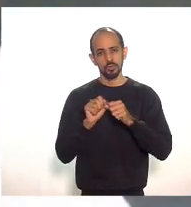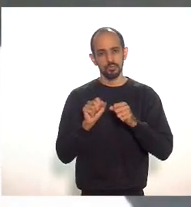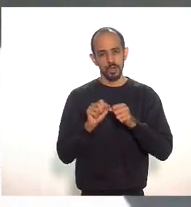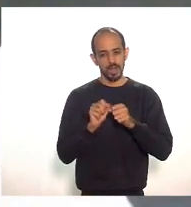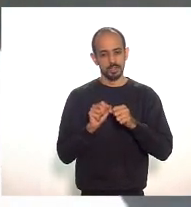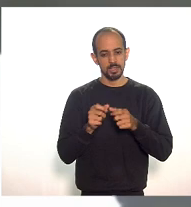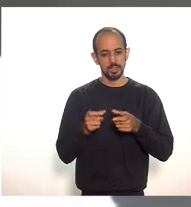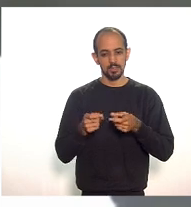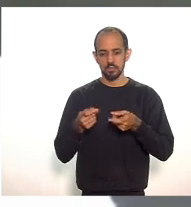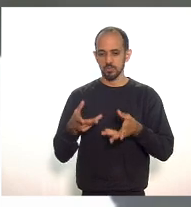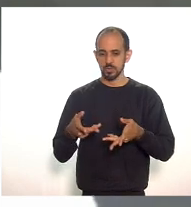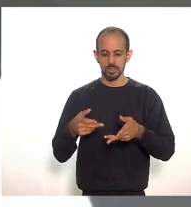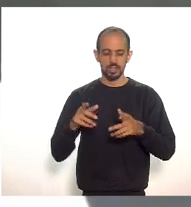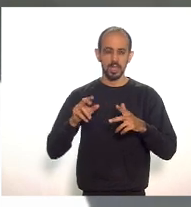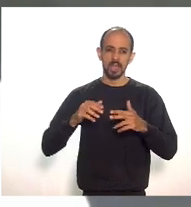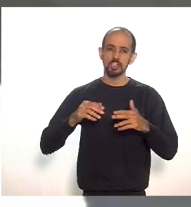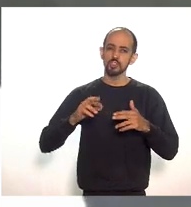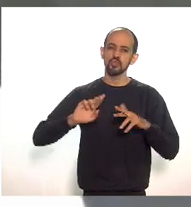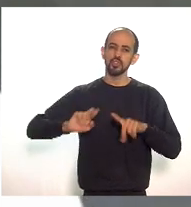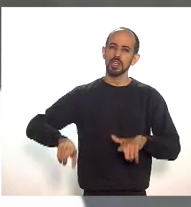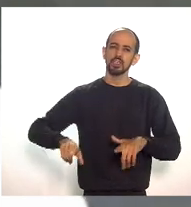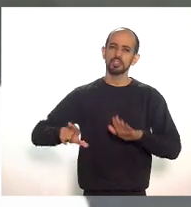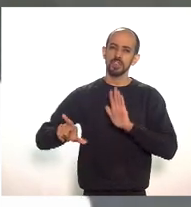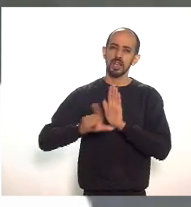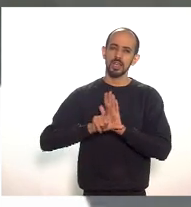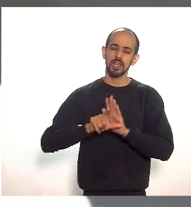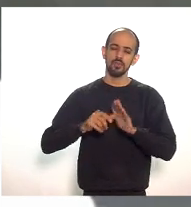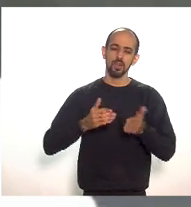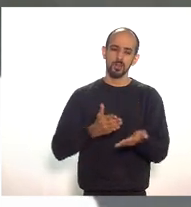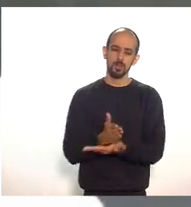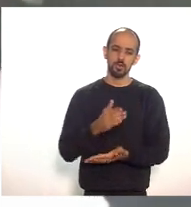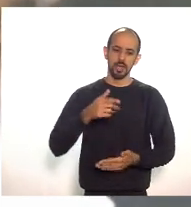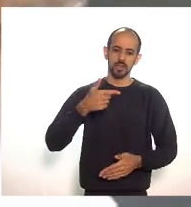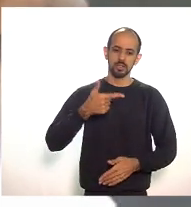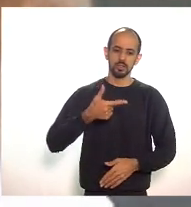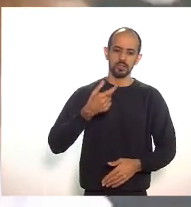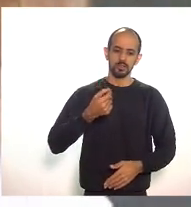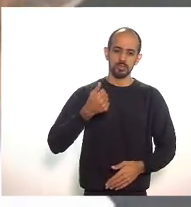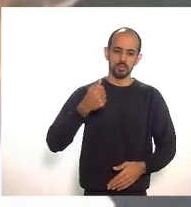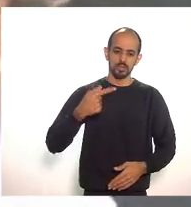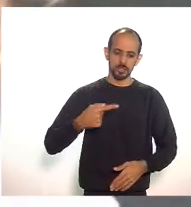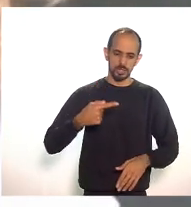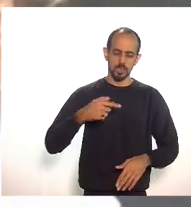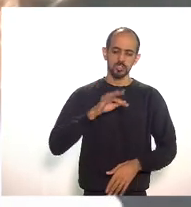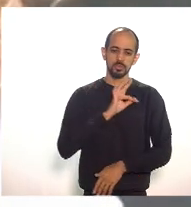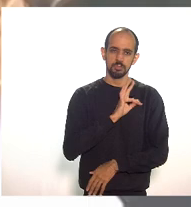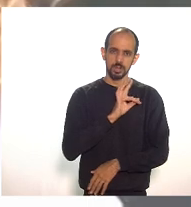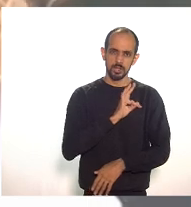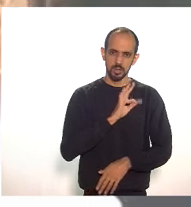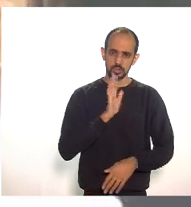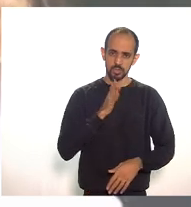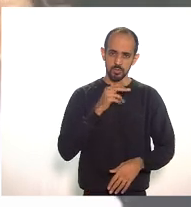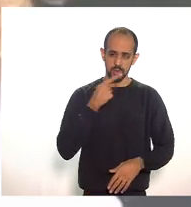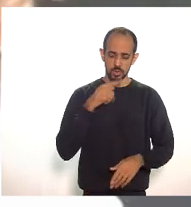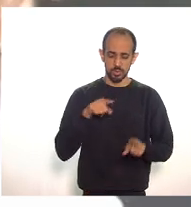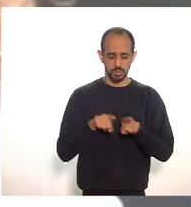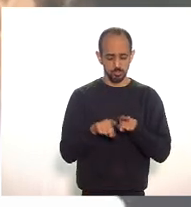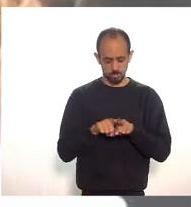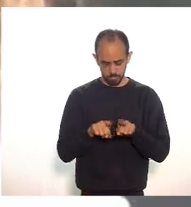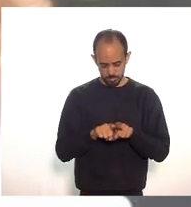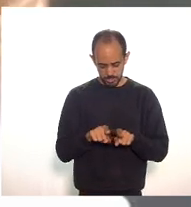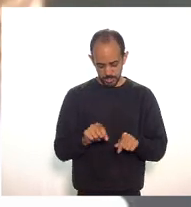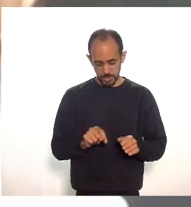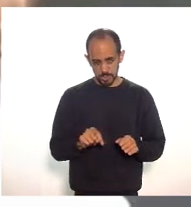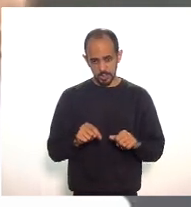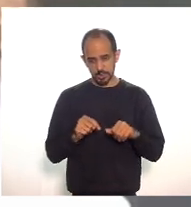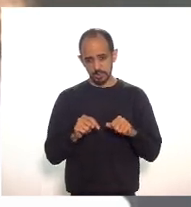O que é divergente da lei que foi aprovada aqui em 17 deputada Martha Rocha falou sobre uma